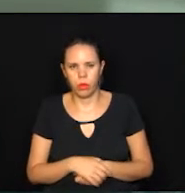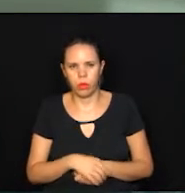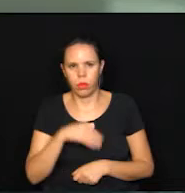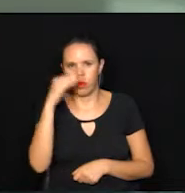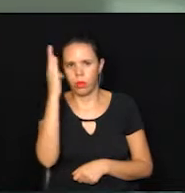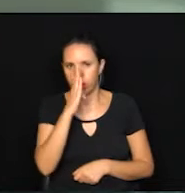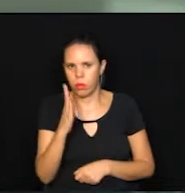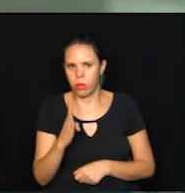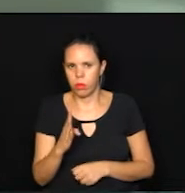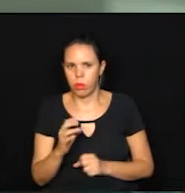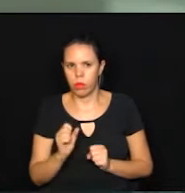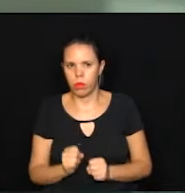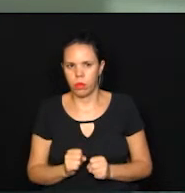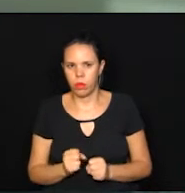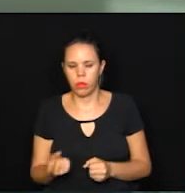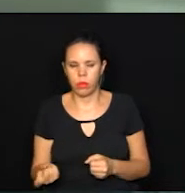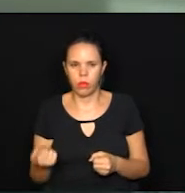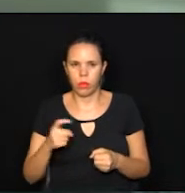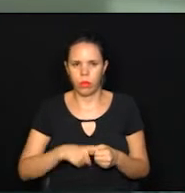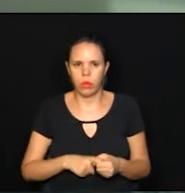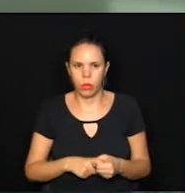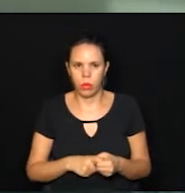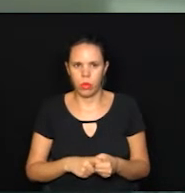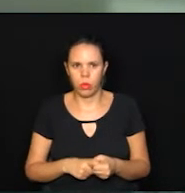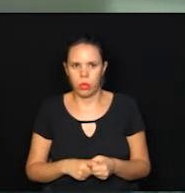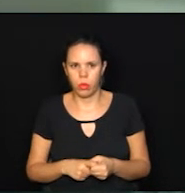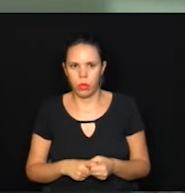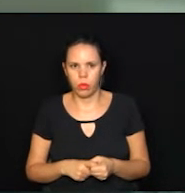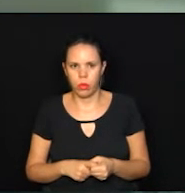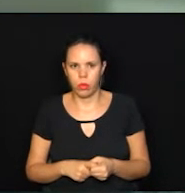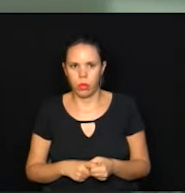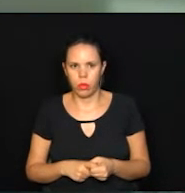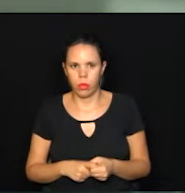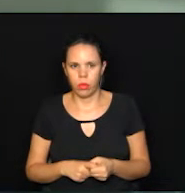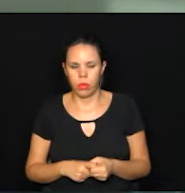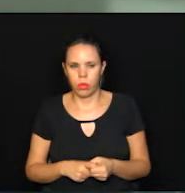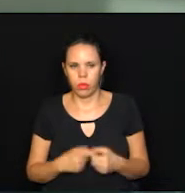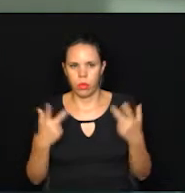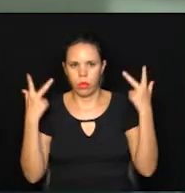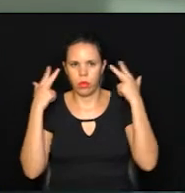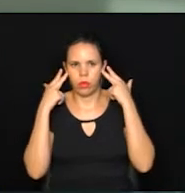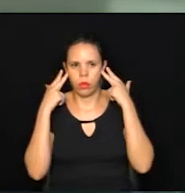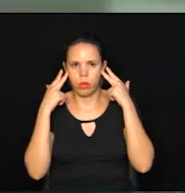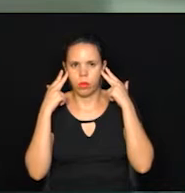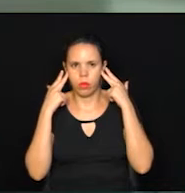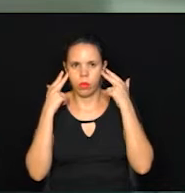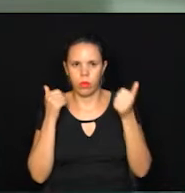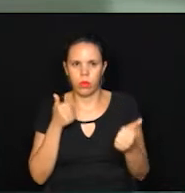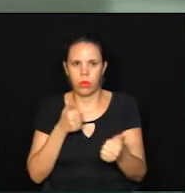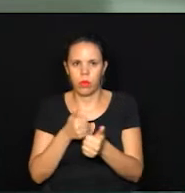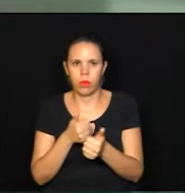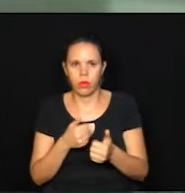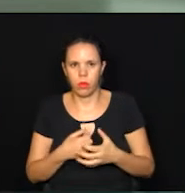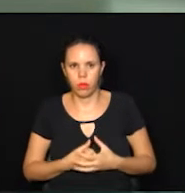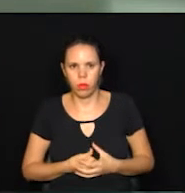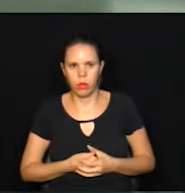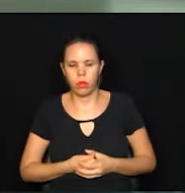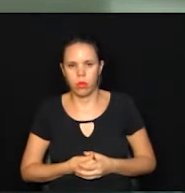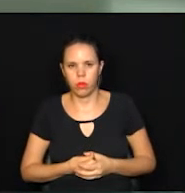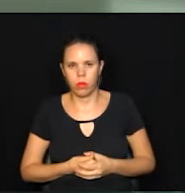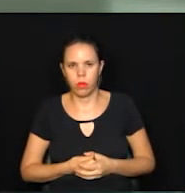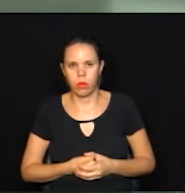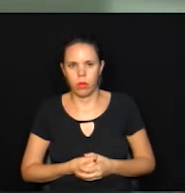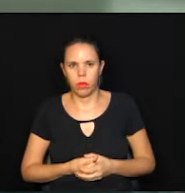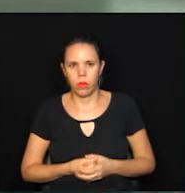Brasil poderá voltar ao normal ou mais próximo disso.